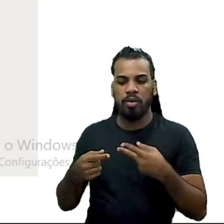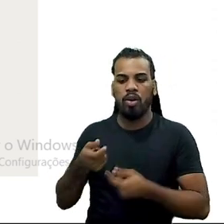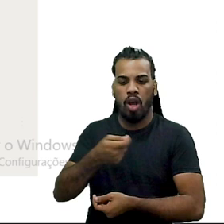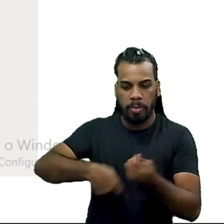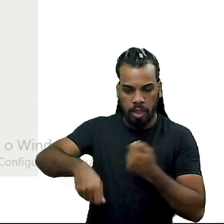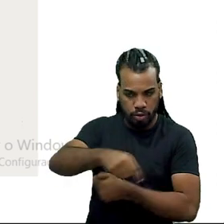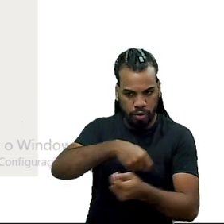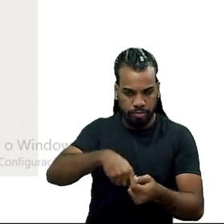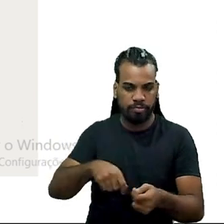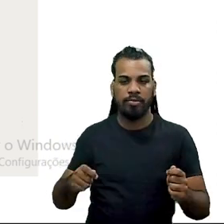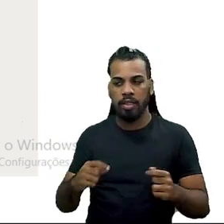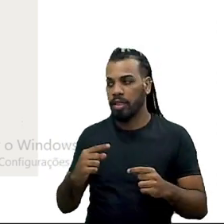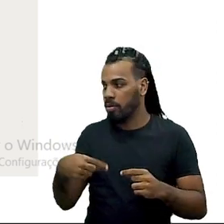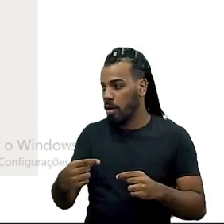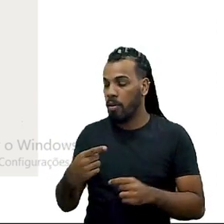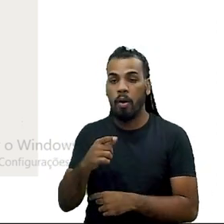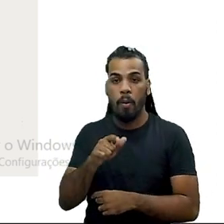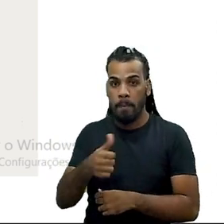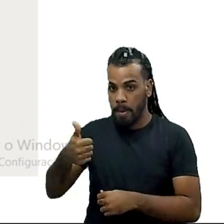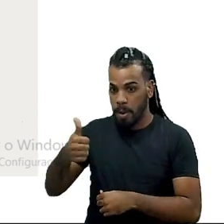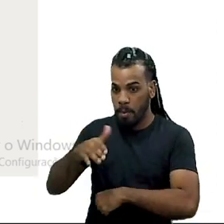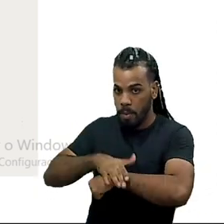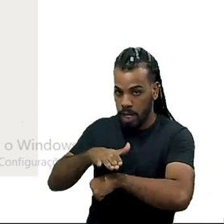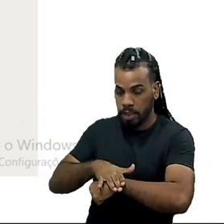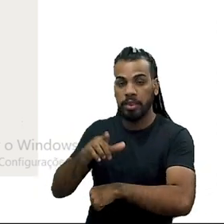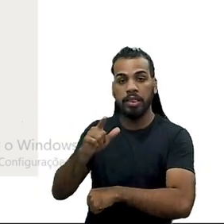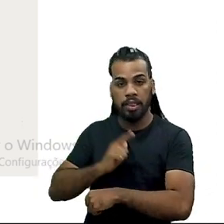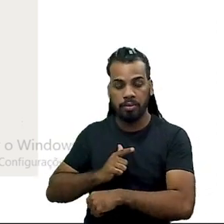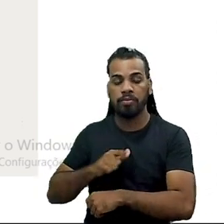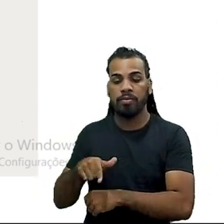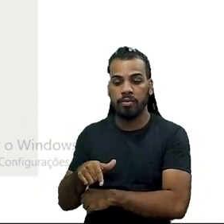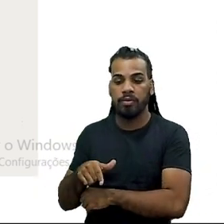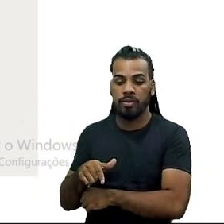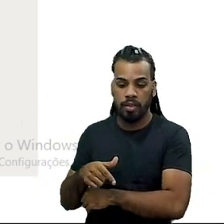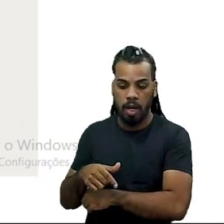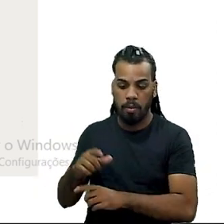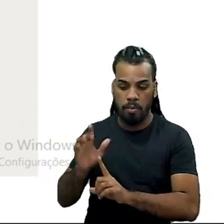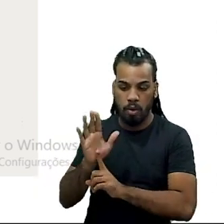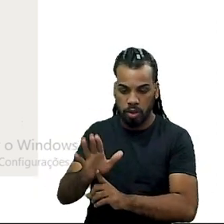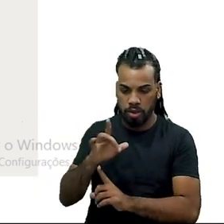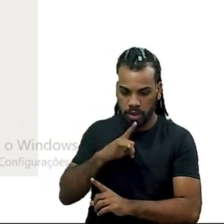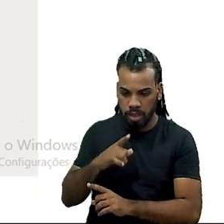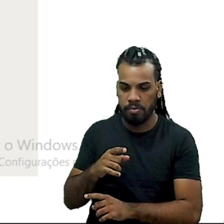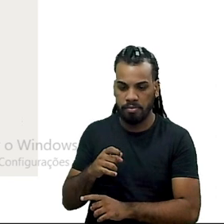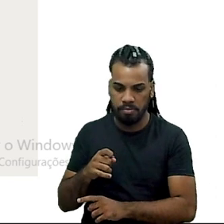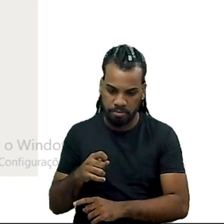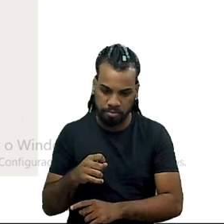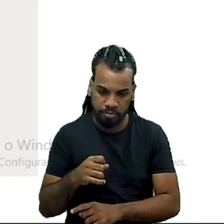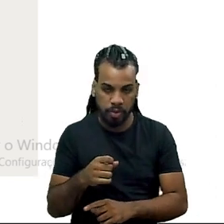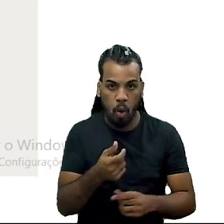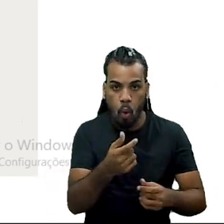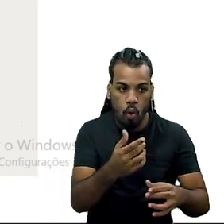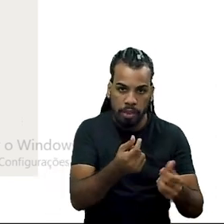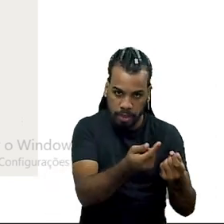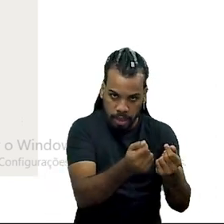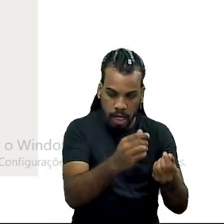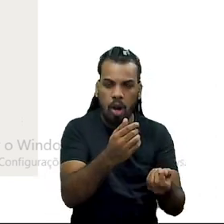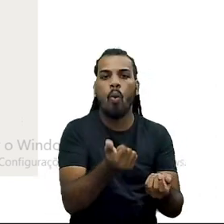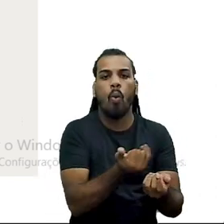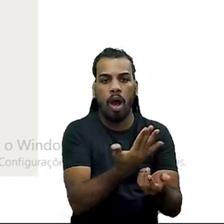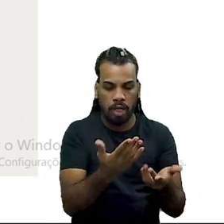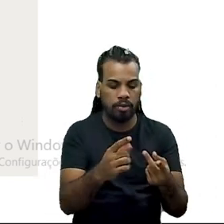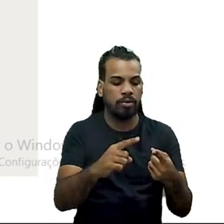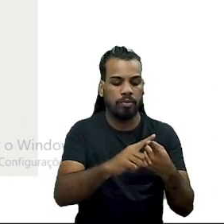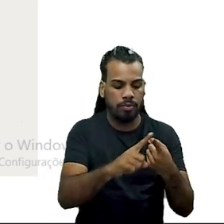ainda, mas vocês observem ali que no primeiro momento, então naquelas setinhas mostra as receitas, depois das receitas vem os